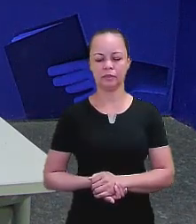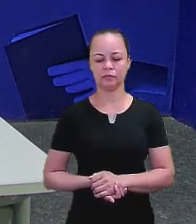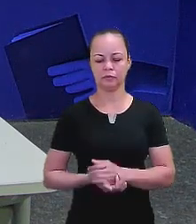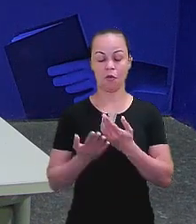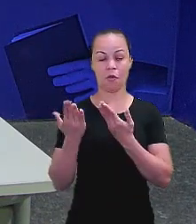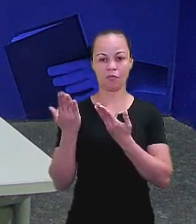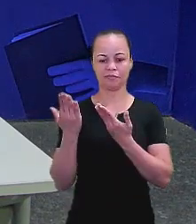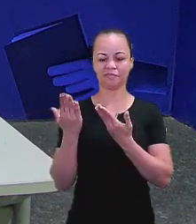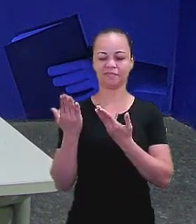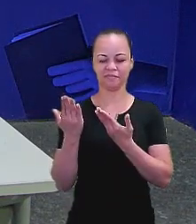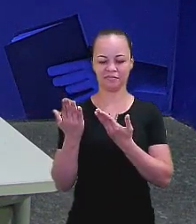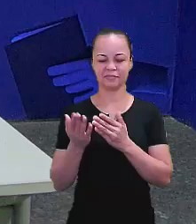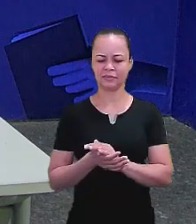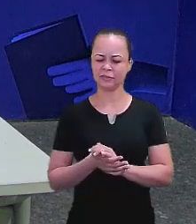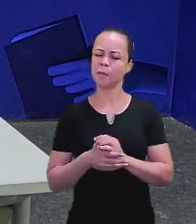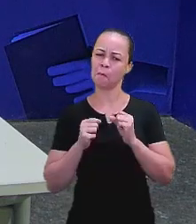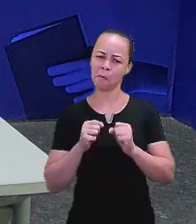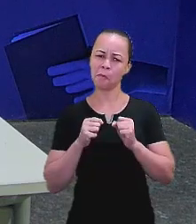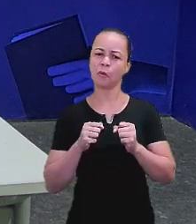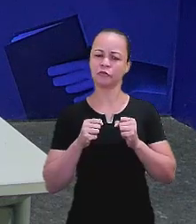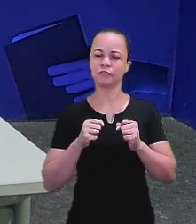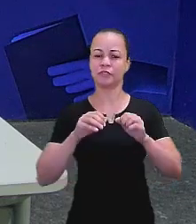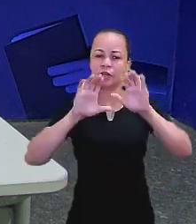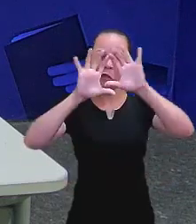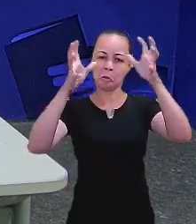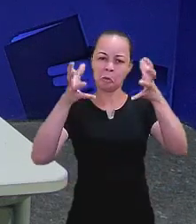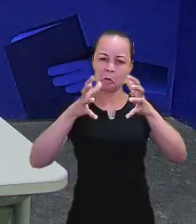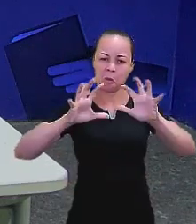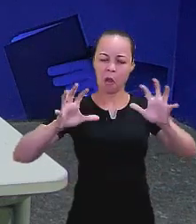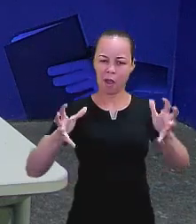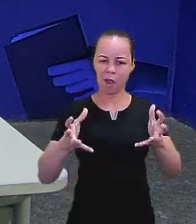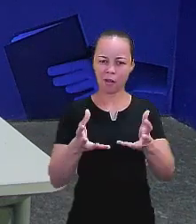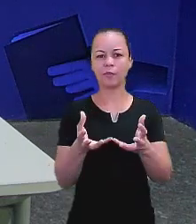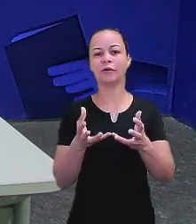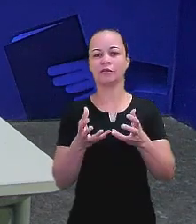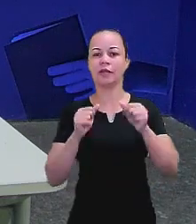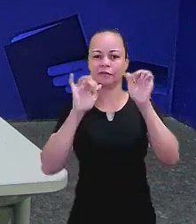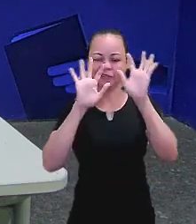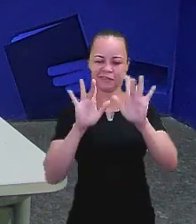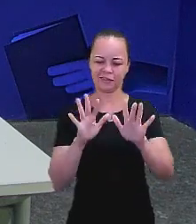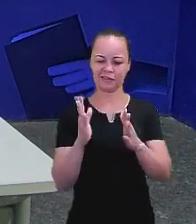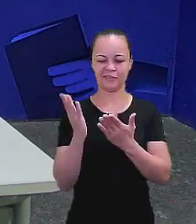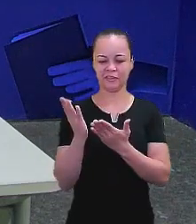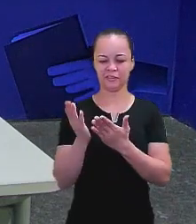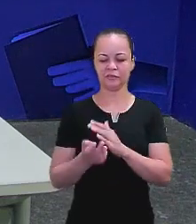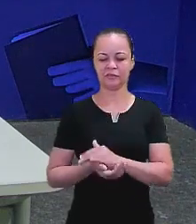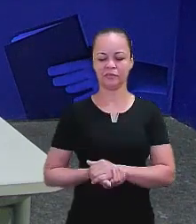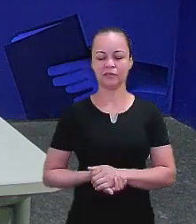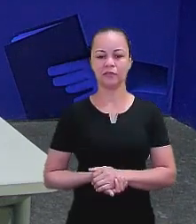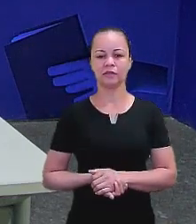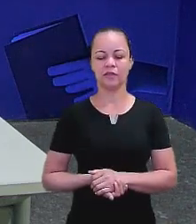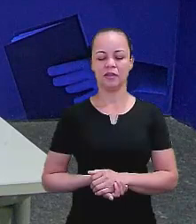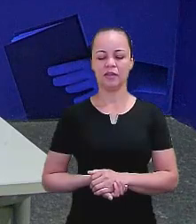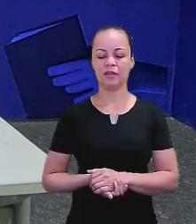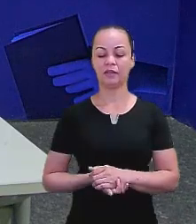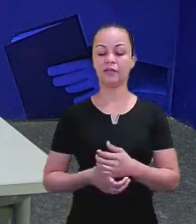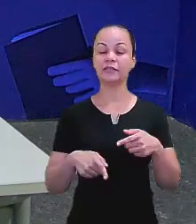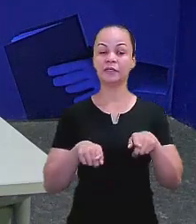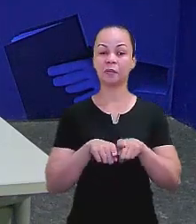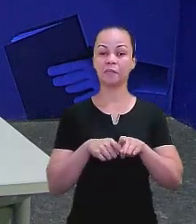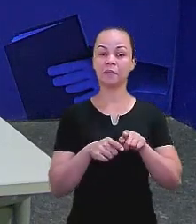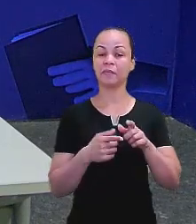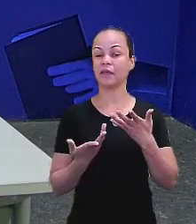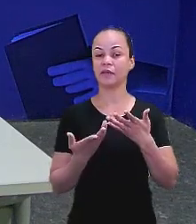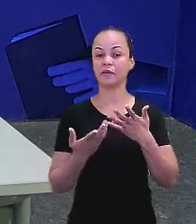Vê. Aqui a gente já pode fazer nosso boneco de neve, né? Tá vendo, ó? Duas bolinhas. E aqui eu trouxe